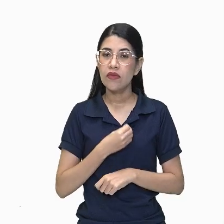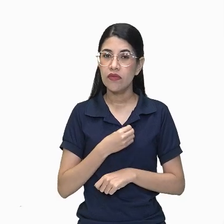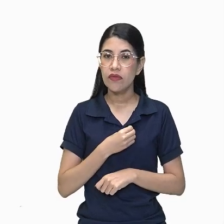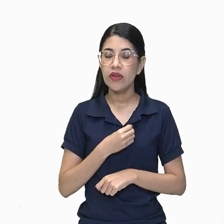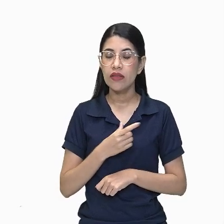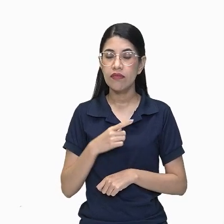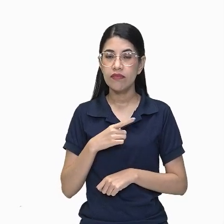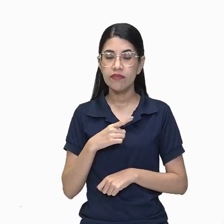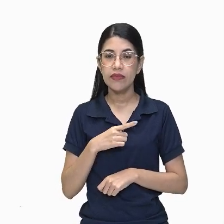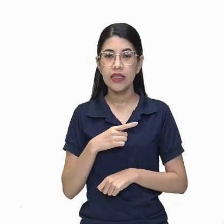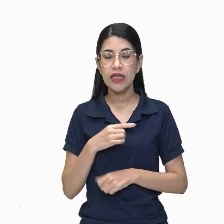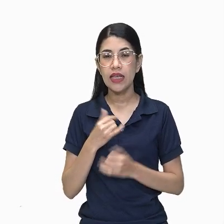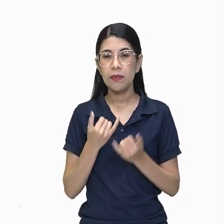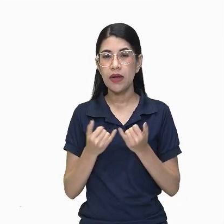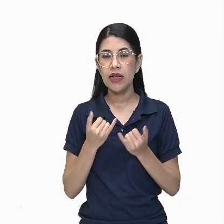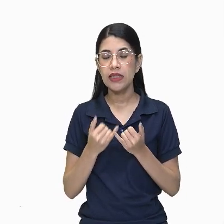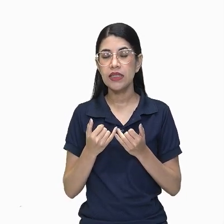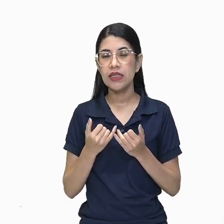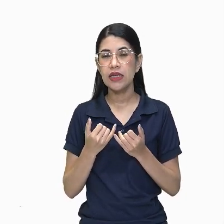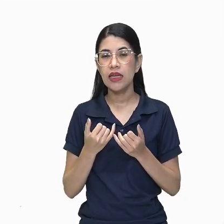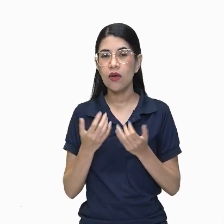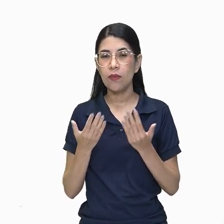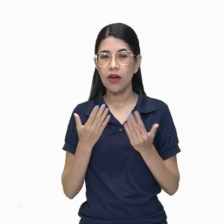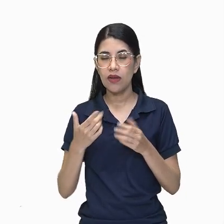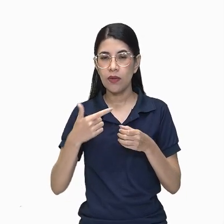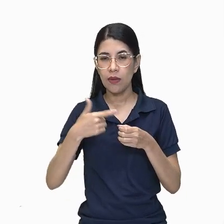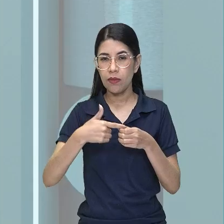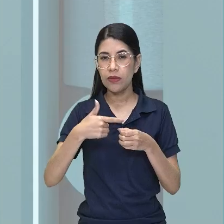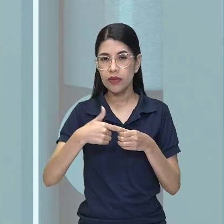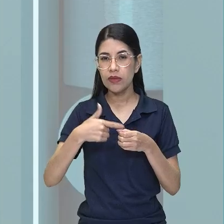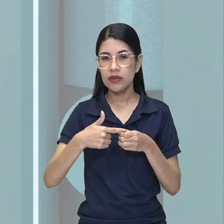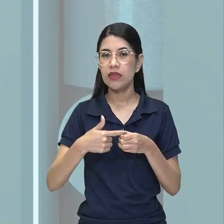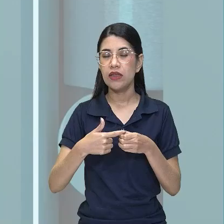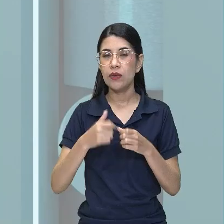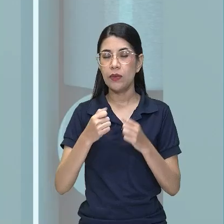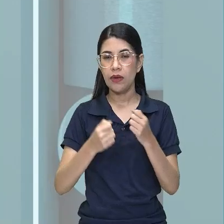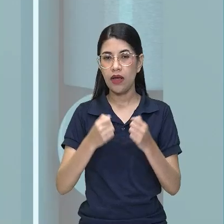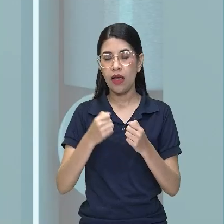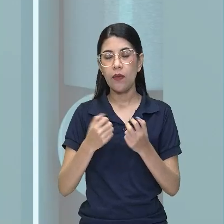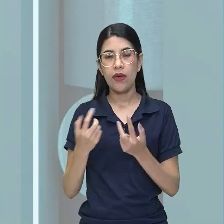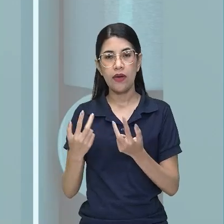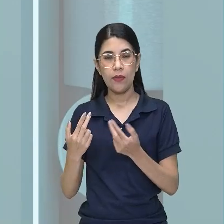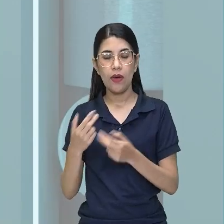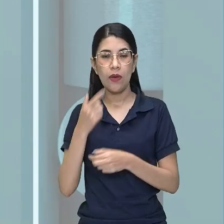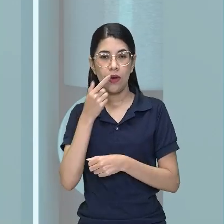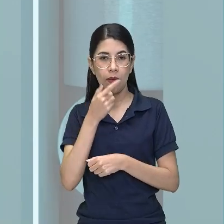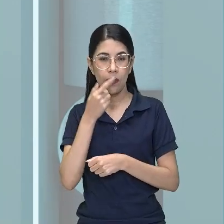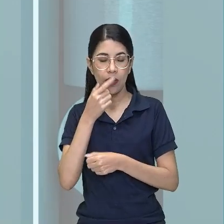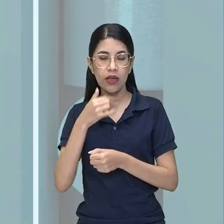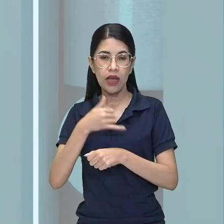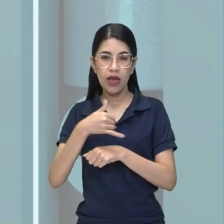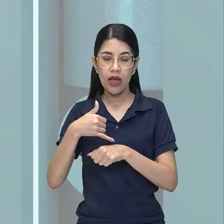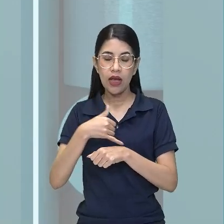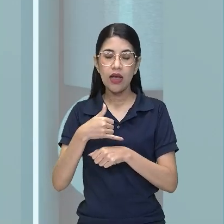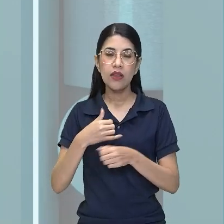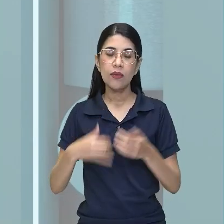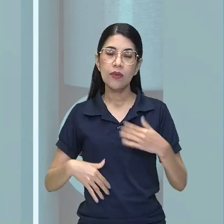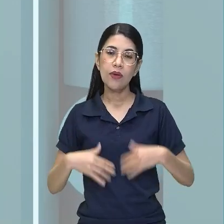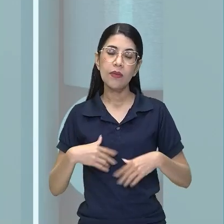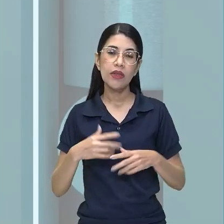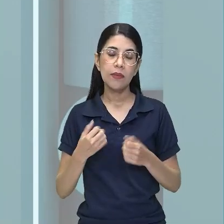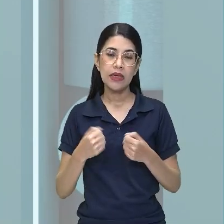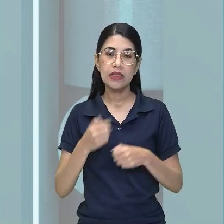né? Como se fosse a gasolina do motor do nosso corpo. Então, para que a gente consiga se manter vivo, a gente tem, obviamente,